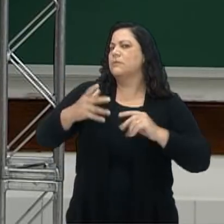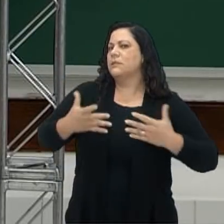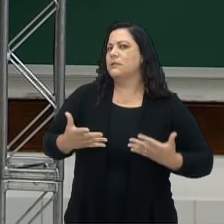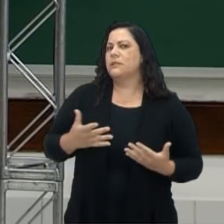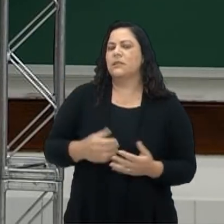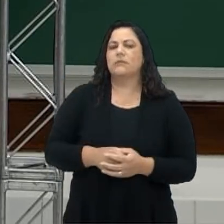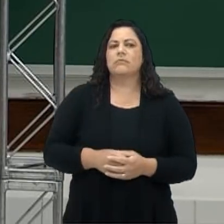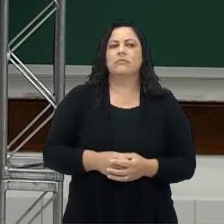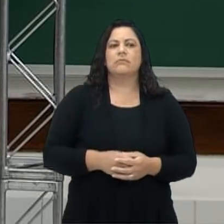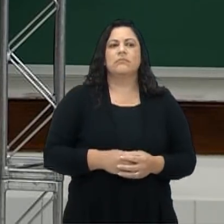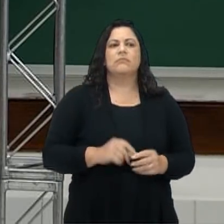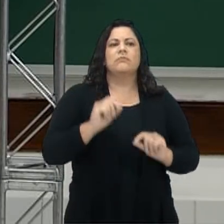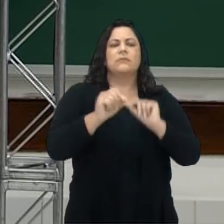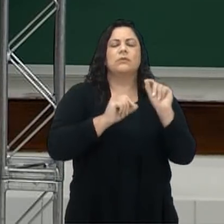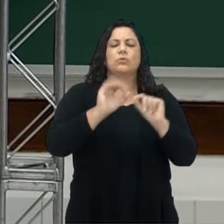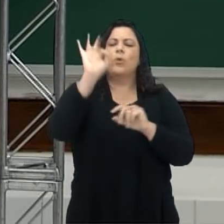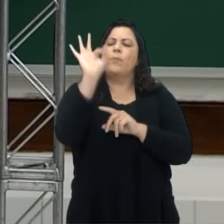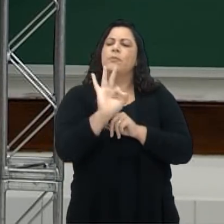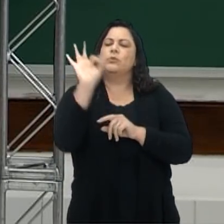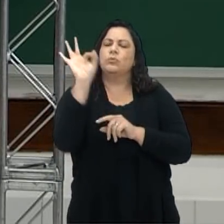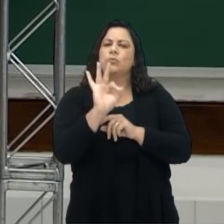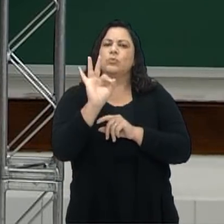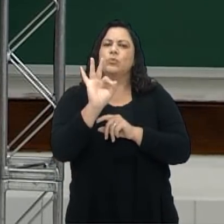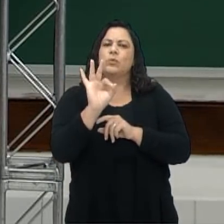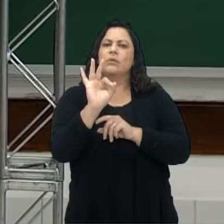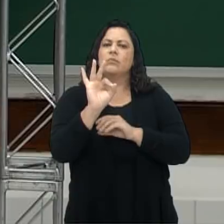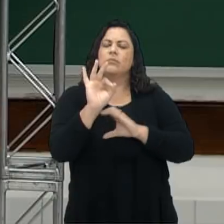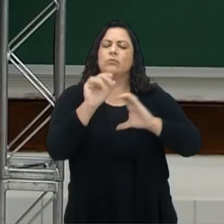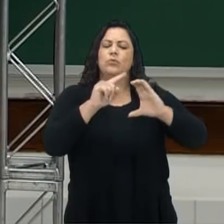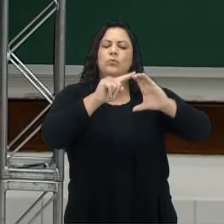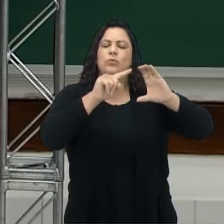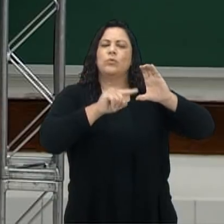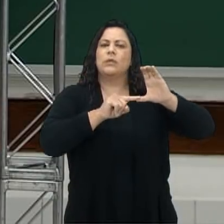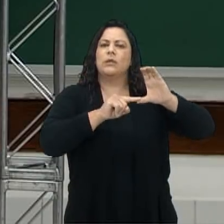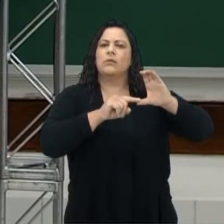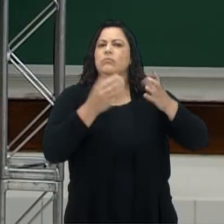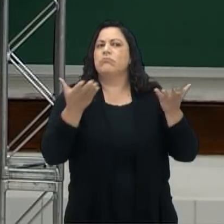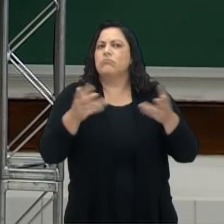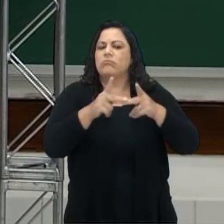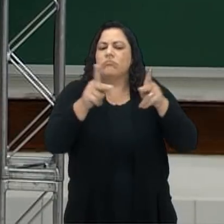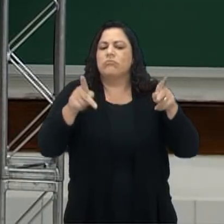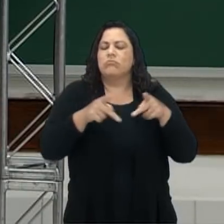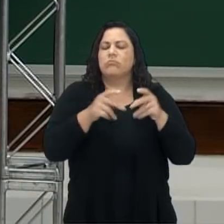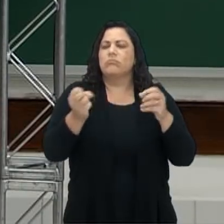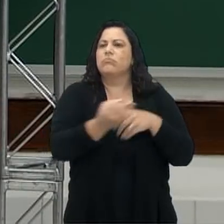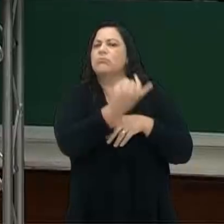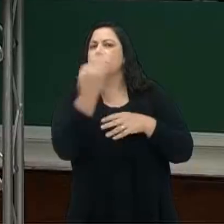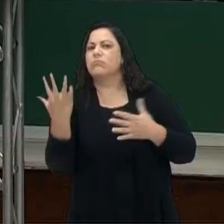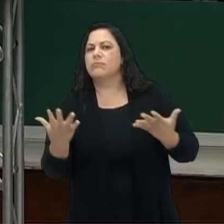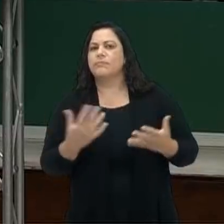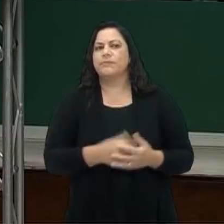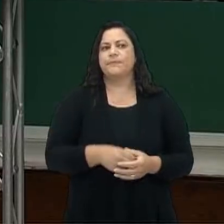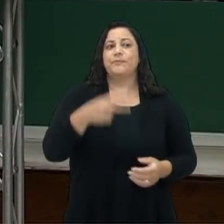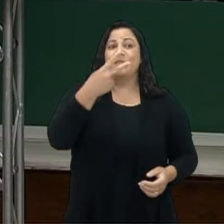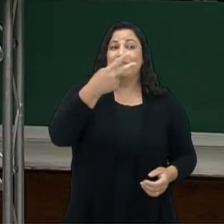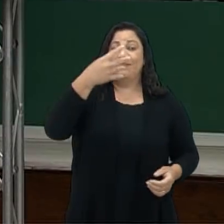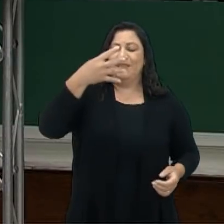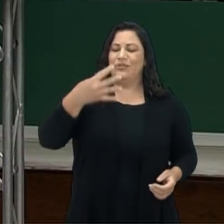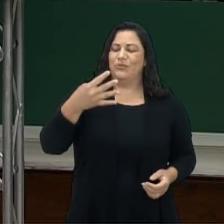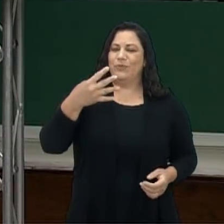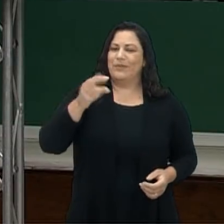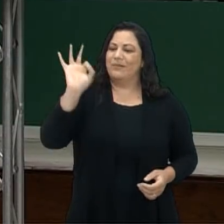pessoas equivale a qual percentual do ângulo central? Então eu faço, como é 24%, eu faço 0,24